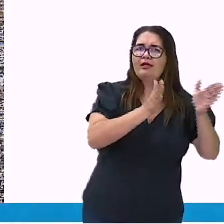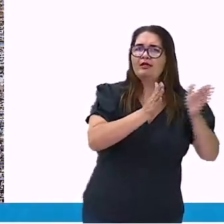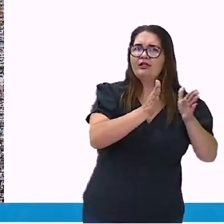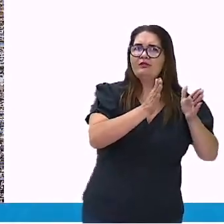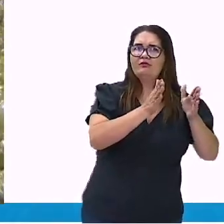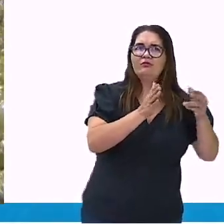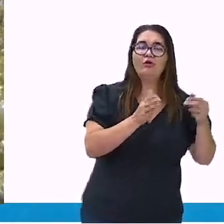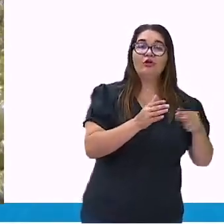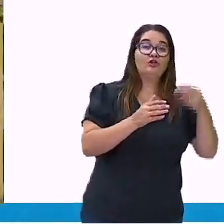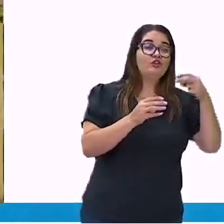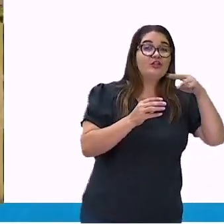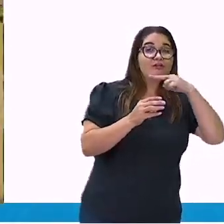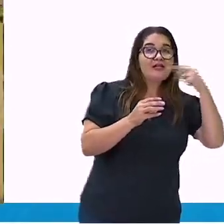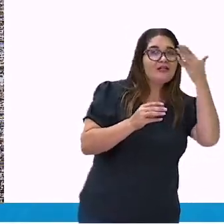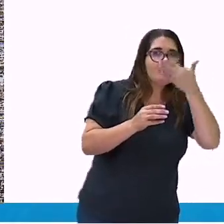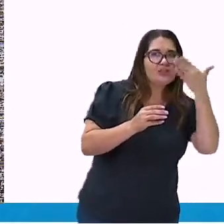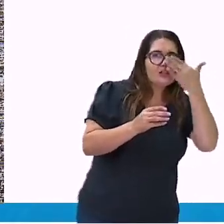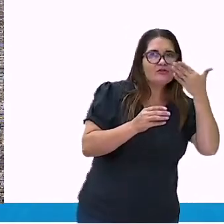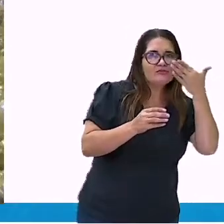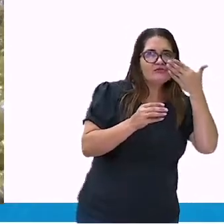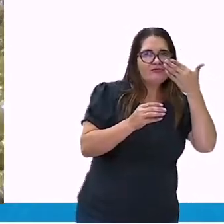belíssima Ibituruna,